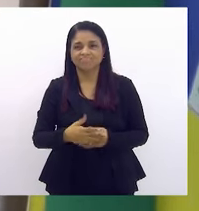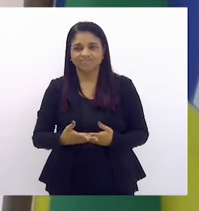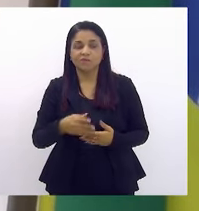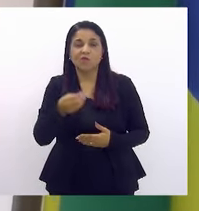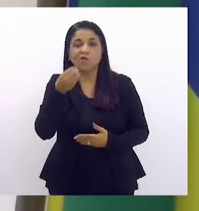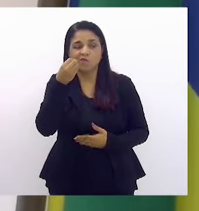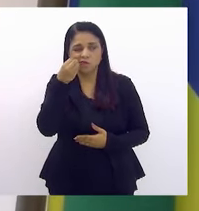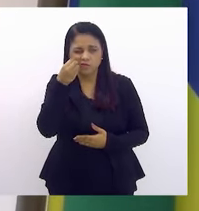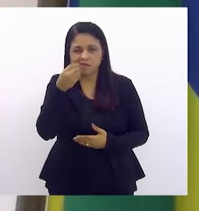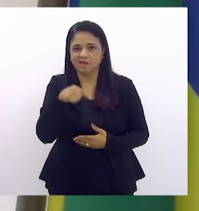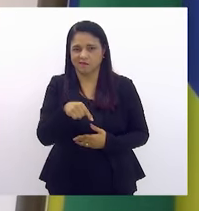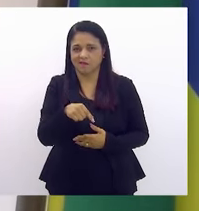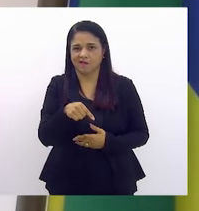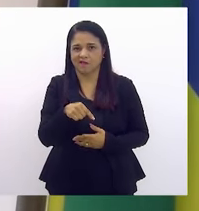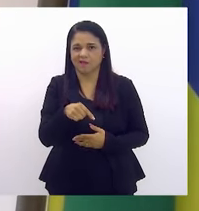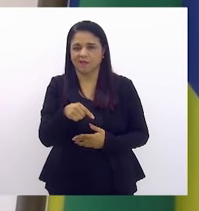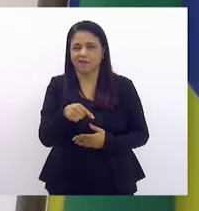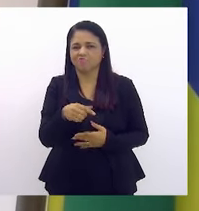tentar ver aqui como é que eu